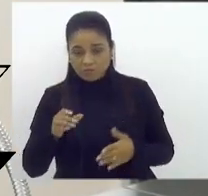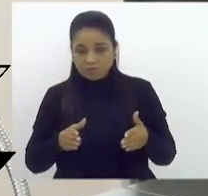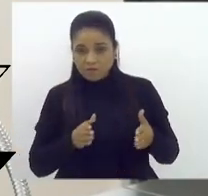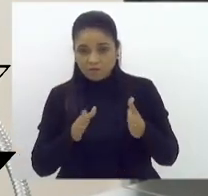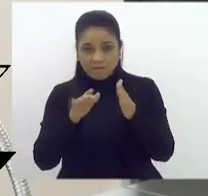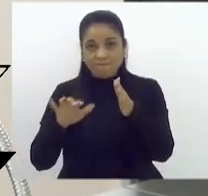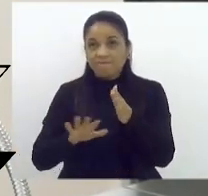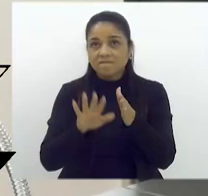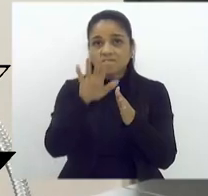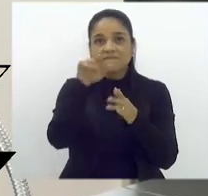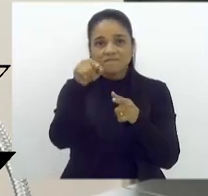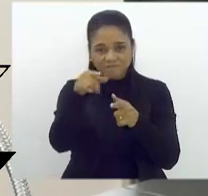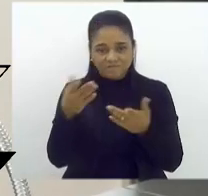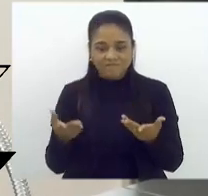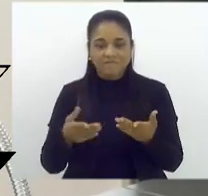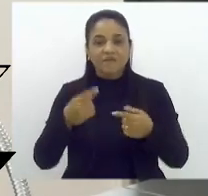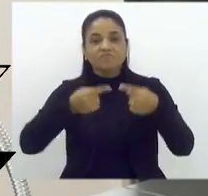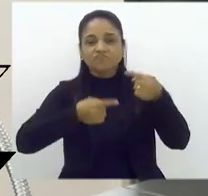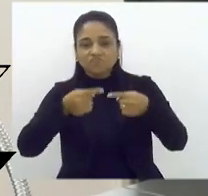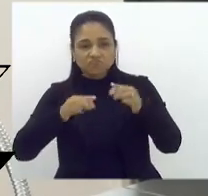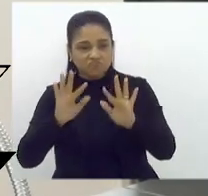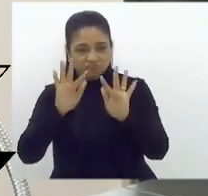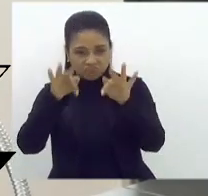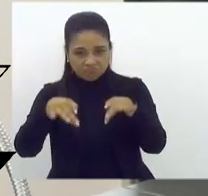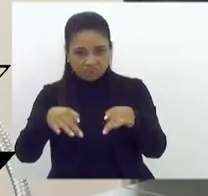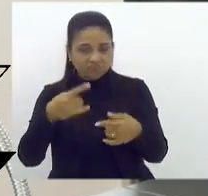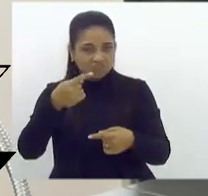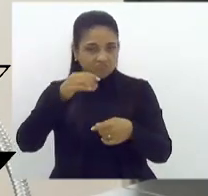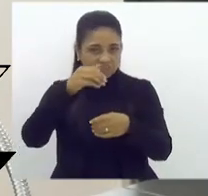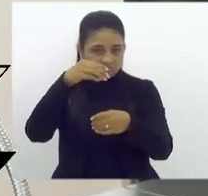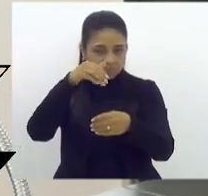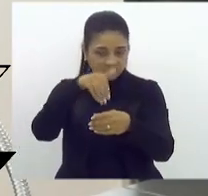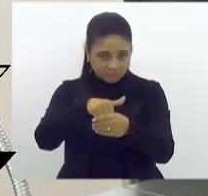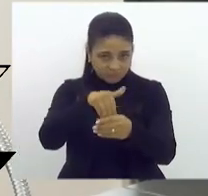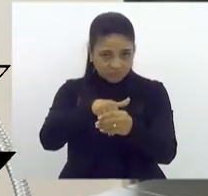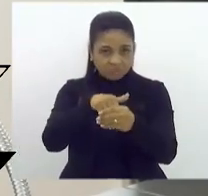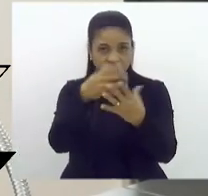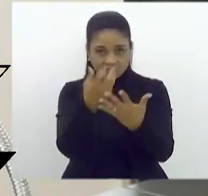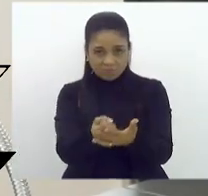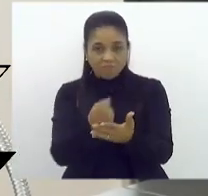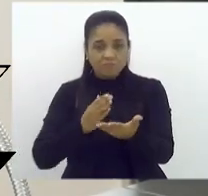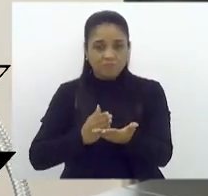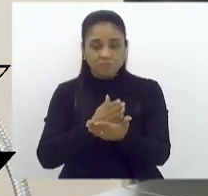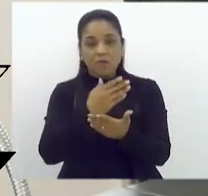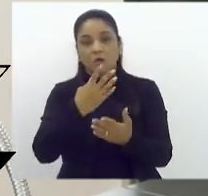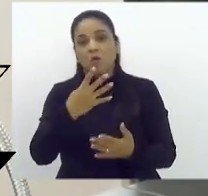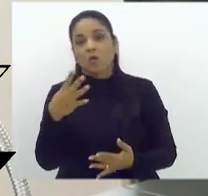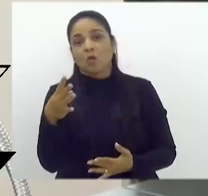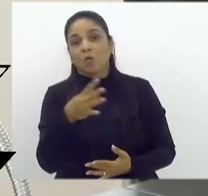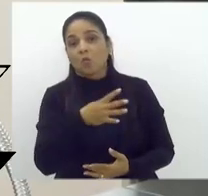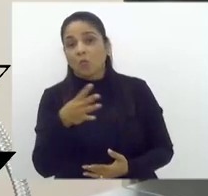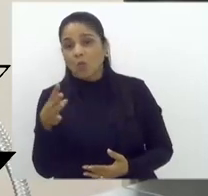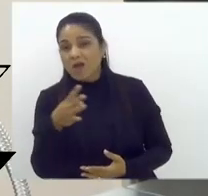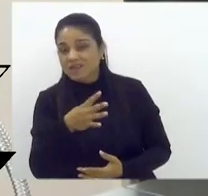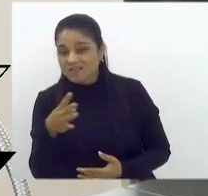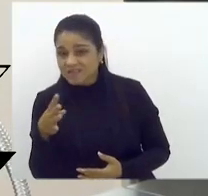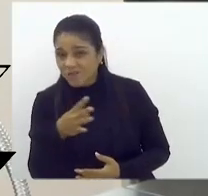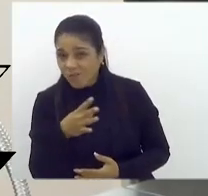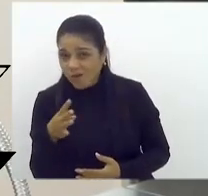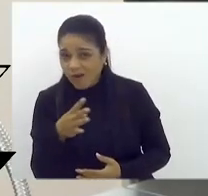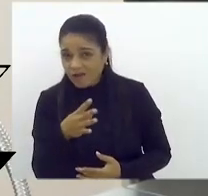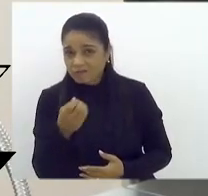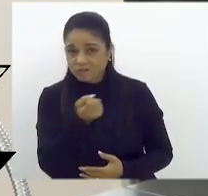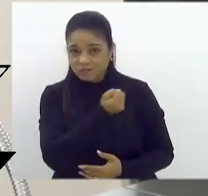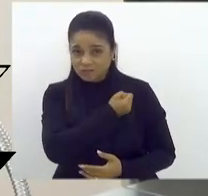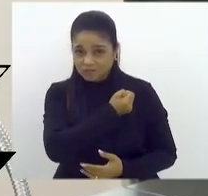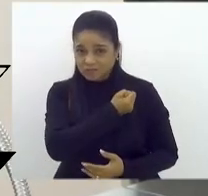emendas. Em discussão, não havendo quem queira discutir, em votação, senhores que aprovam, perguntam como estão, aprovado 43 da pauta. 44 é o